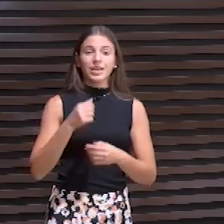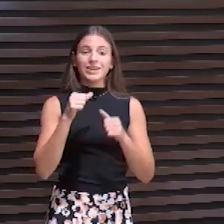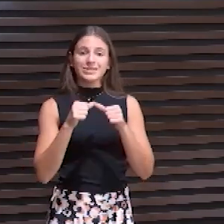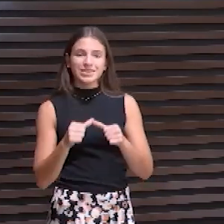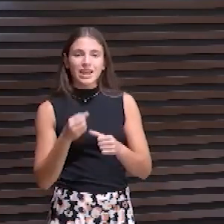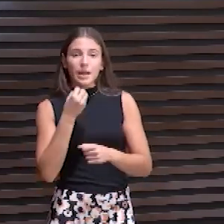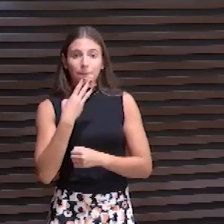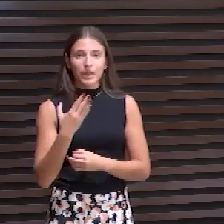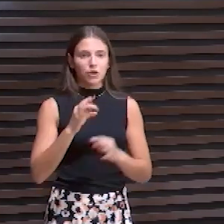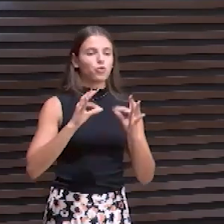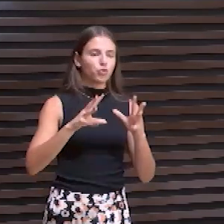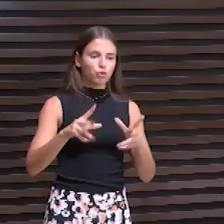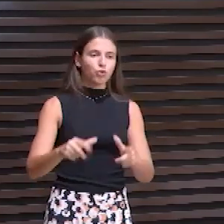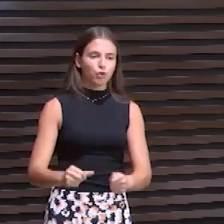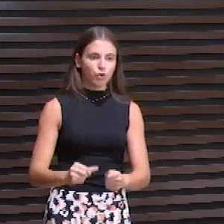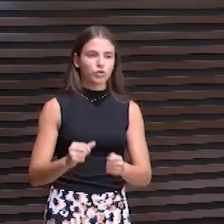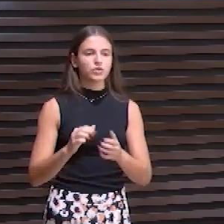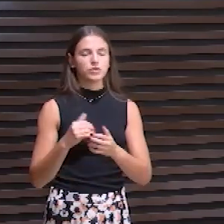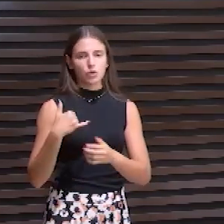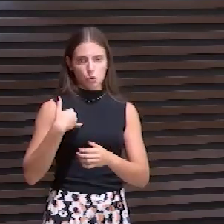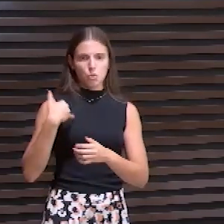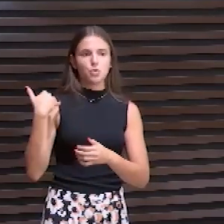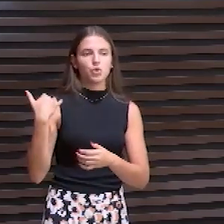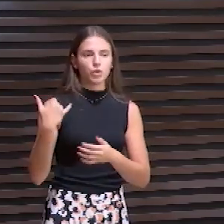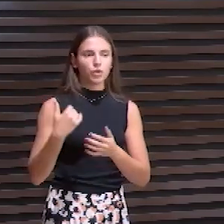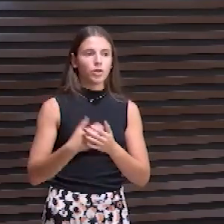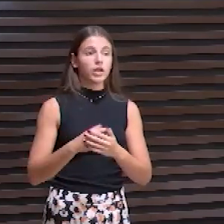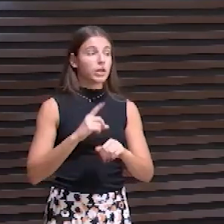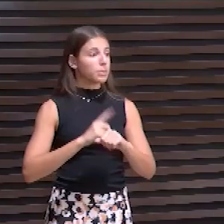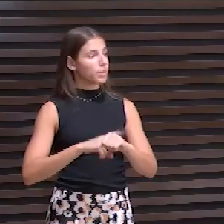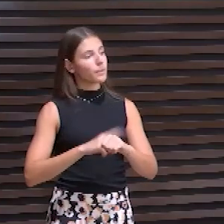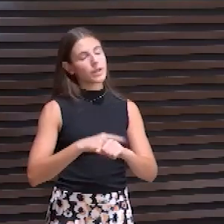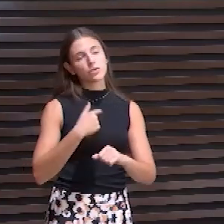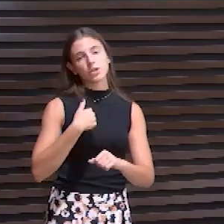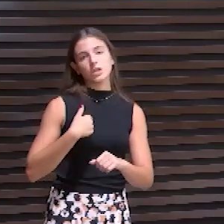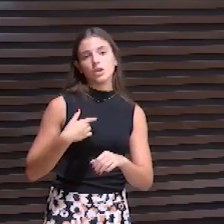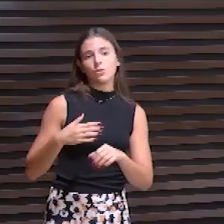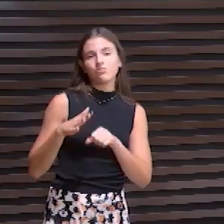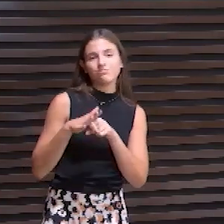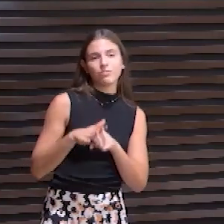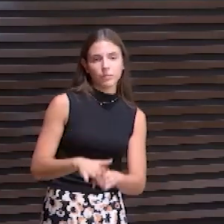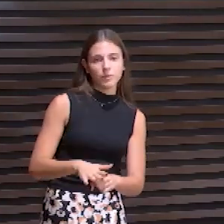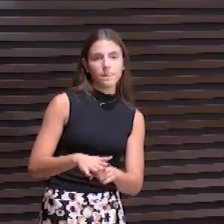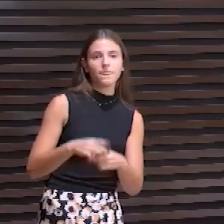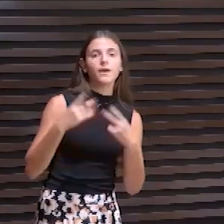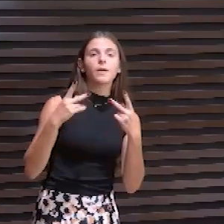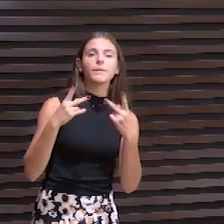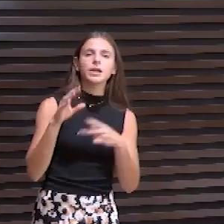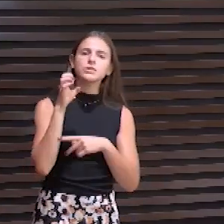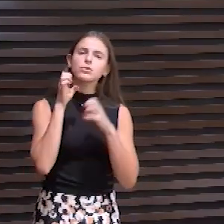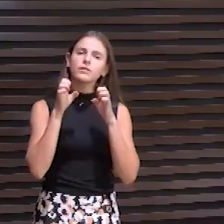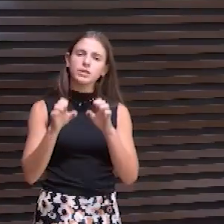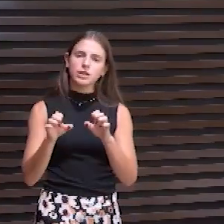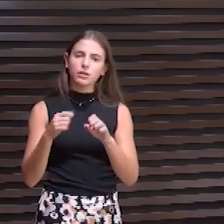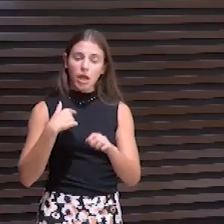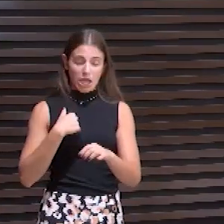Todas as vezes que nós somos omissos na pregação do Evangelho, e eu sou omisso muitas vezes,